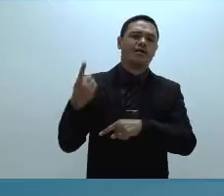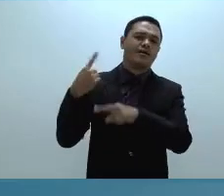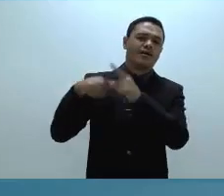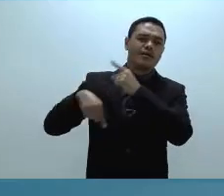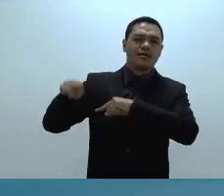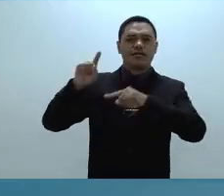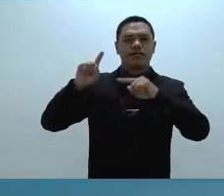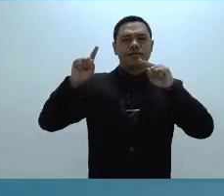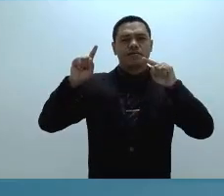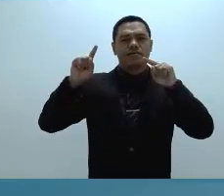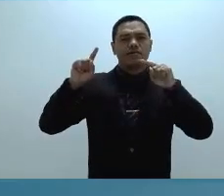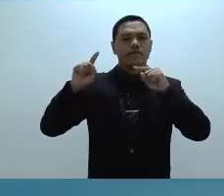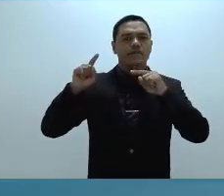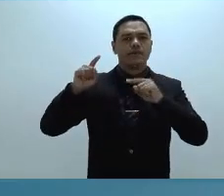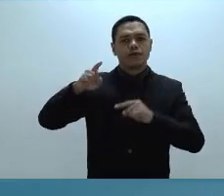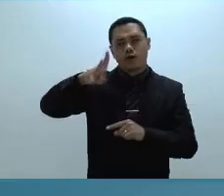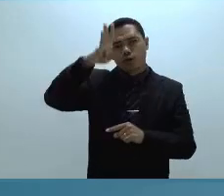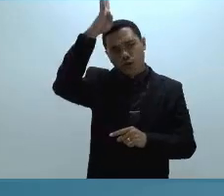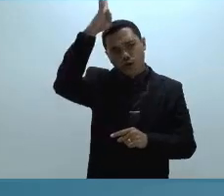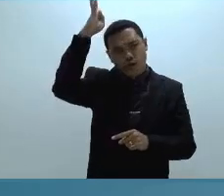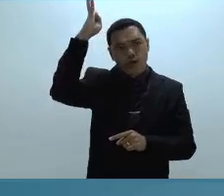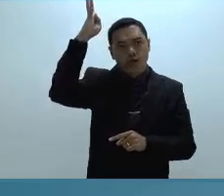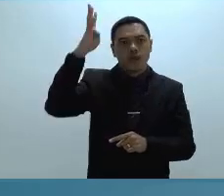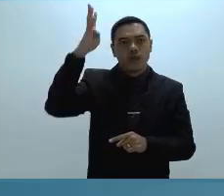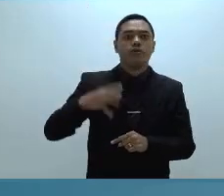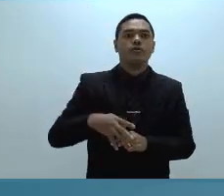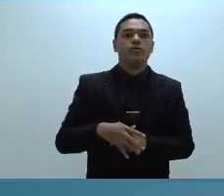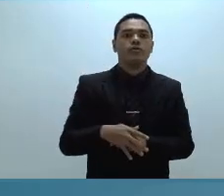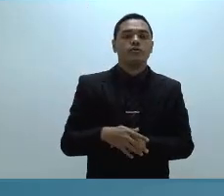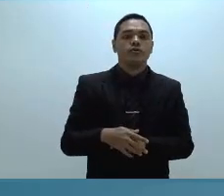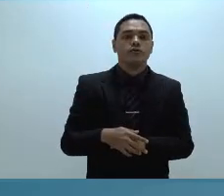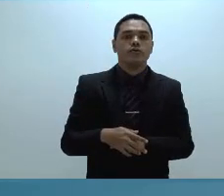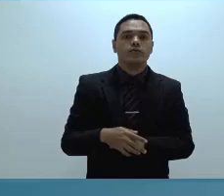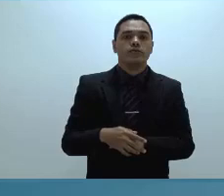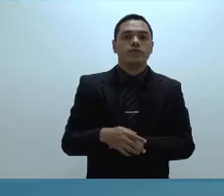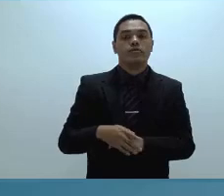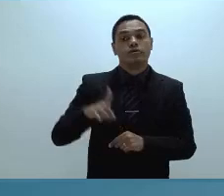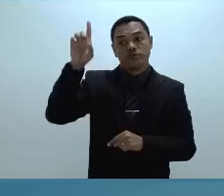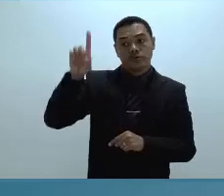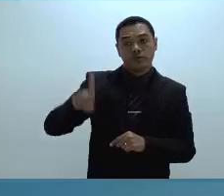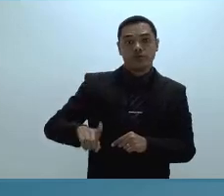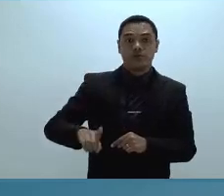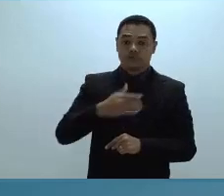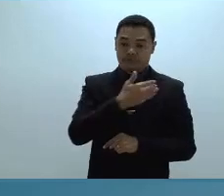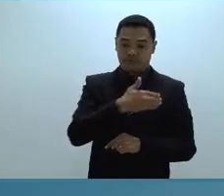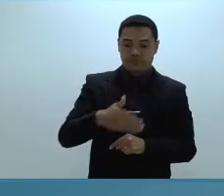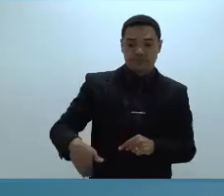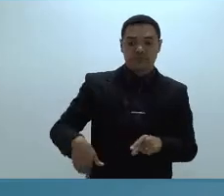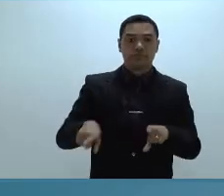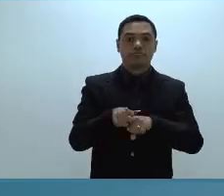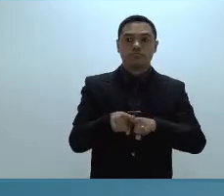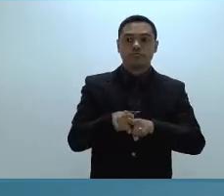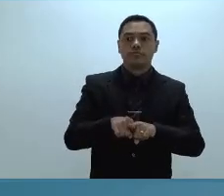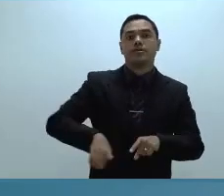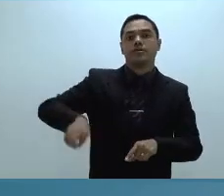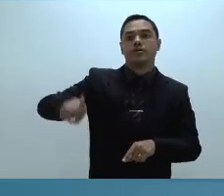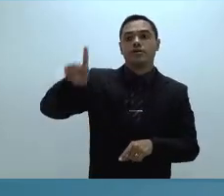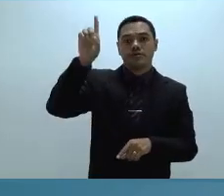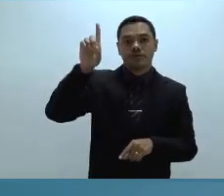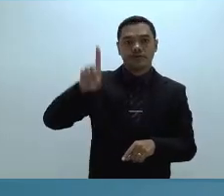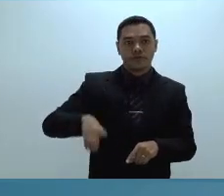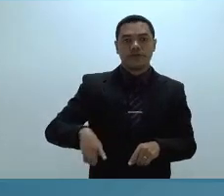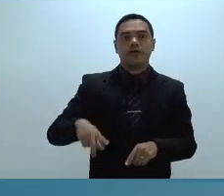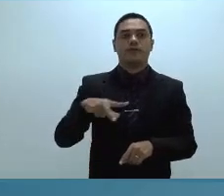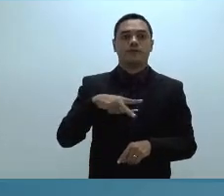admitia como os dois grandes ramos jurídicos, o direito público e o direito privado. Tal classificação está hoje superada,